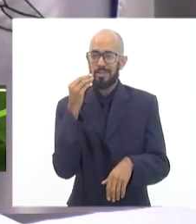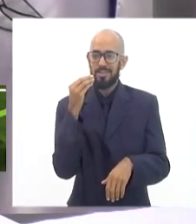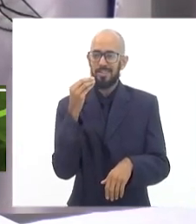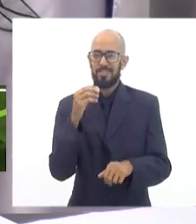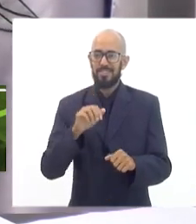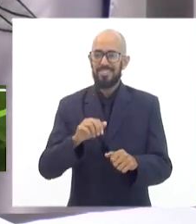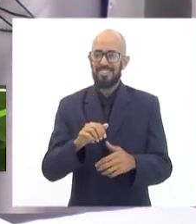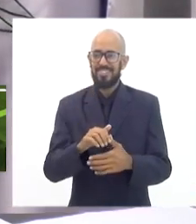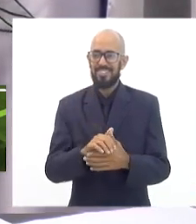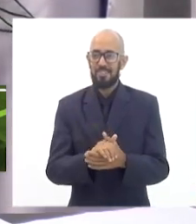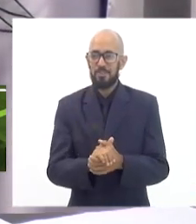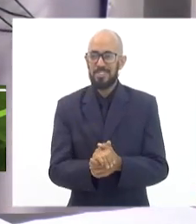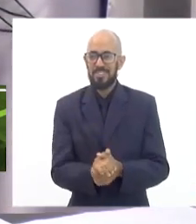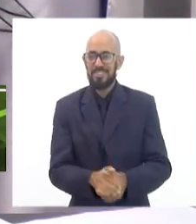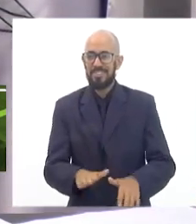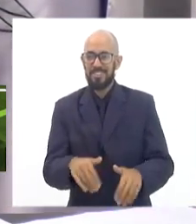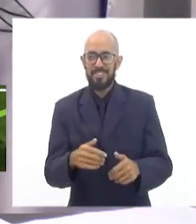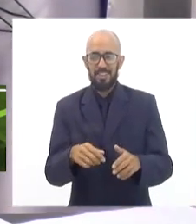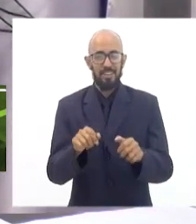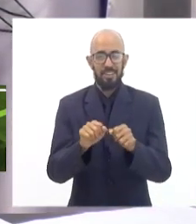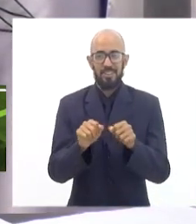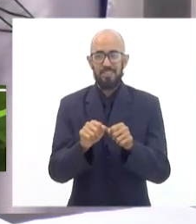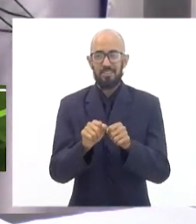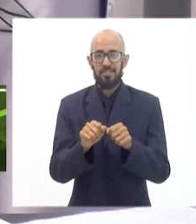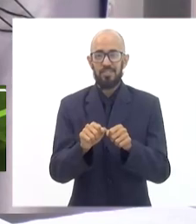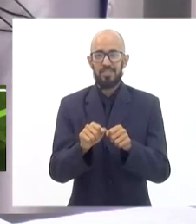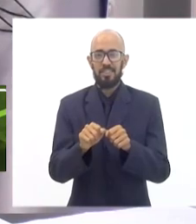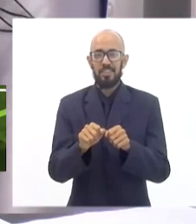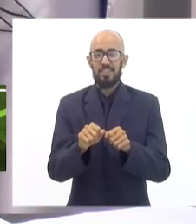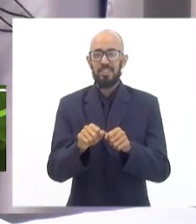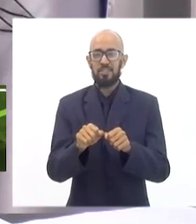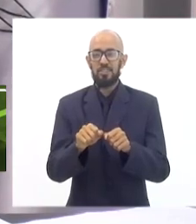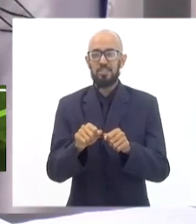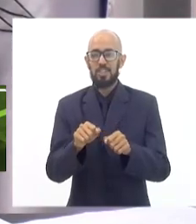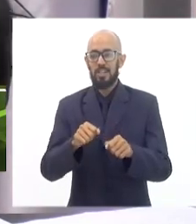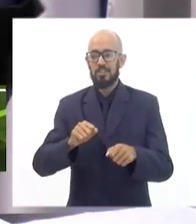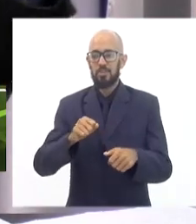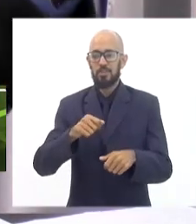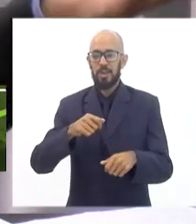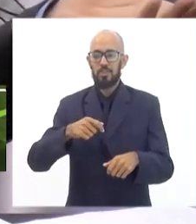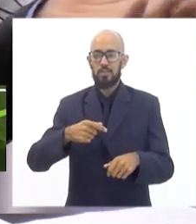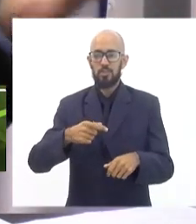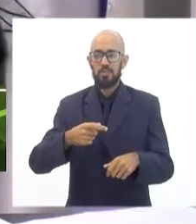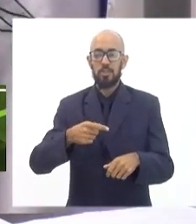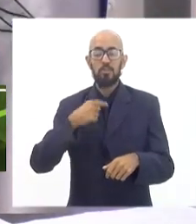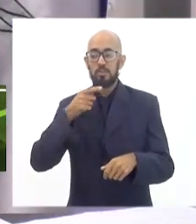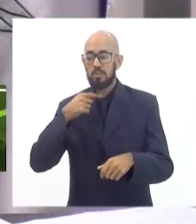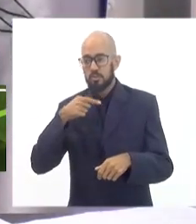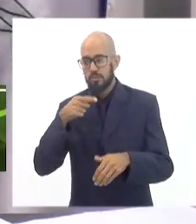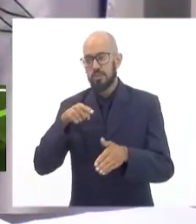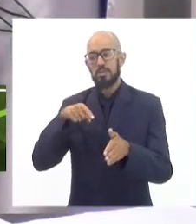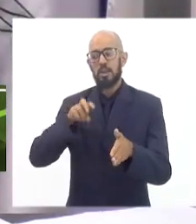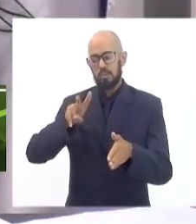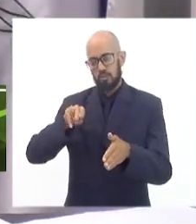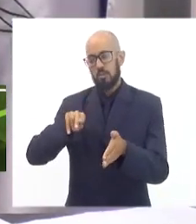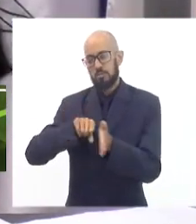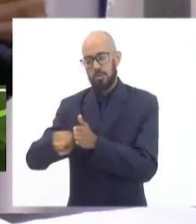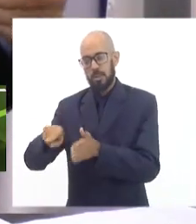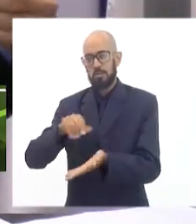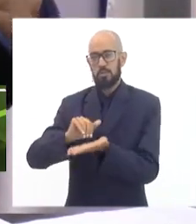colocou E fiz uma série de anotações ele dentemente Quando eu colocar as questões